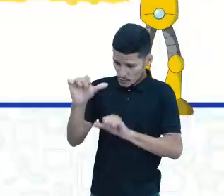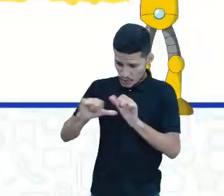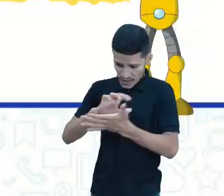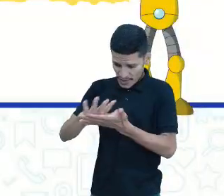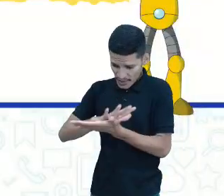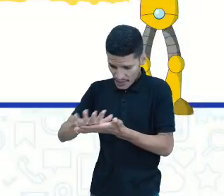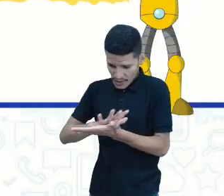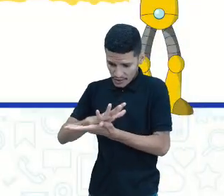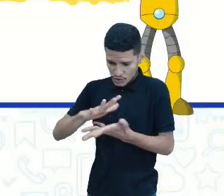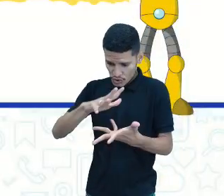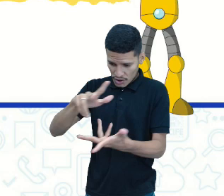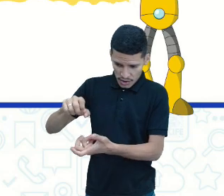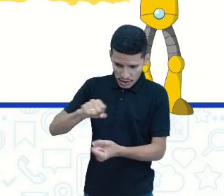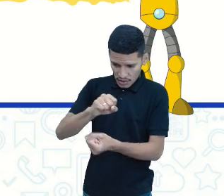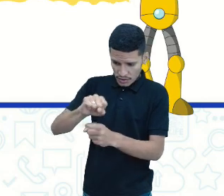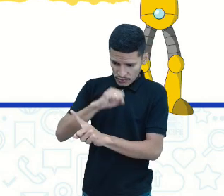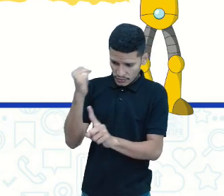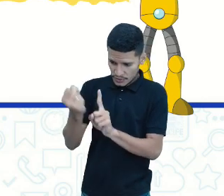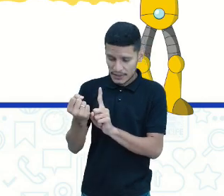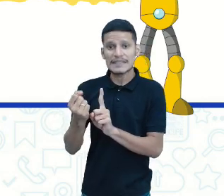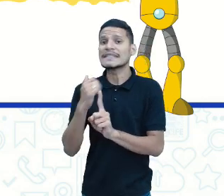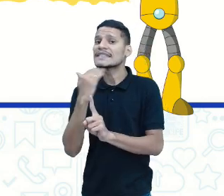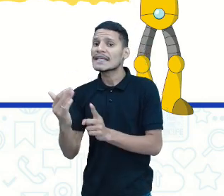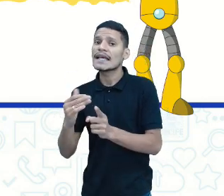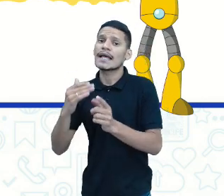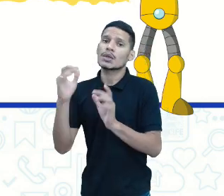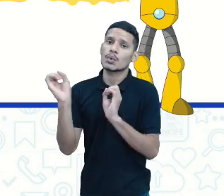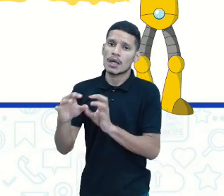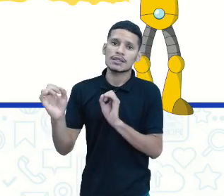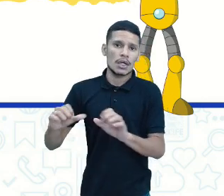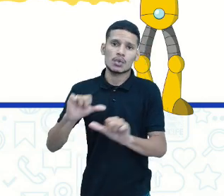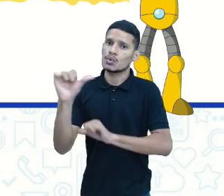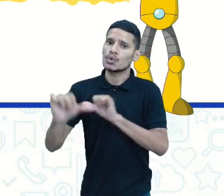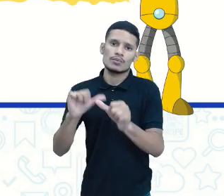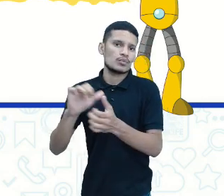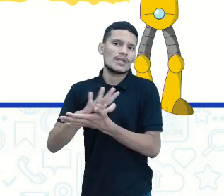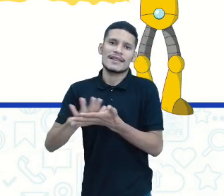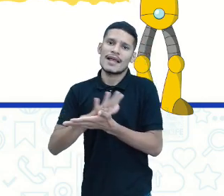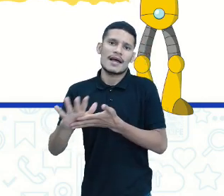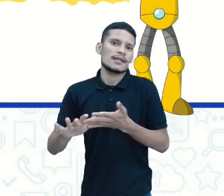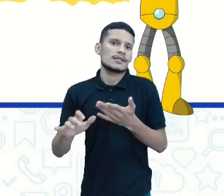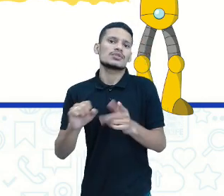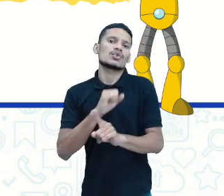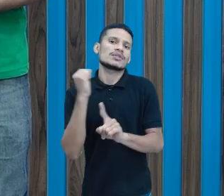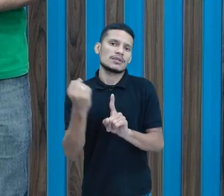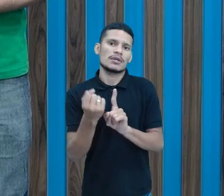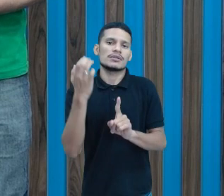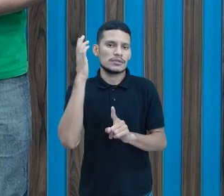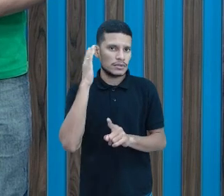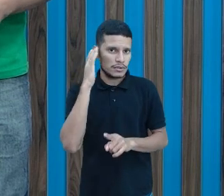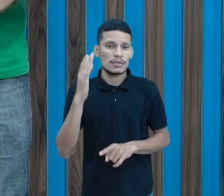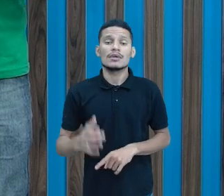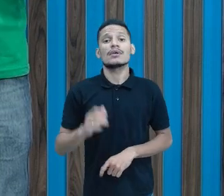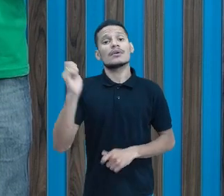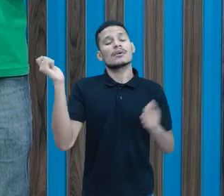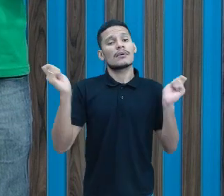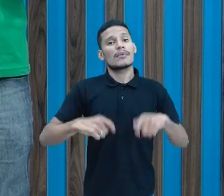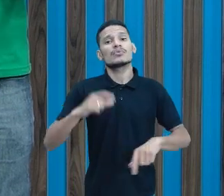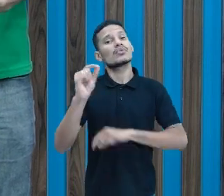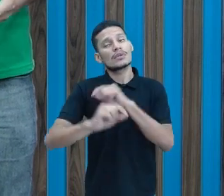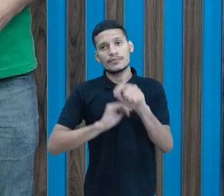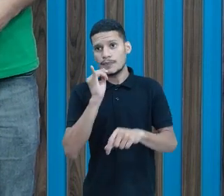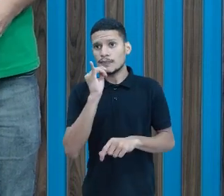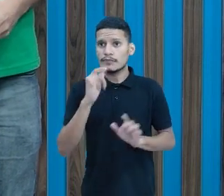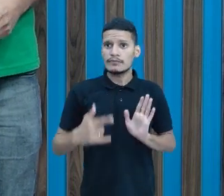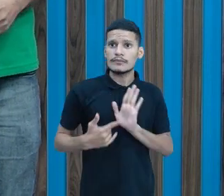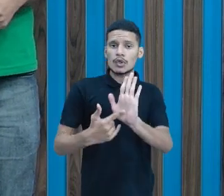sociedade, sem ela tampouco a sociedade muda, e aí ele chama a atenção para essa grande importância da educação, ao mesmo tempo que ele